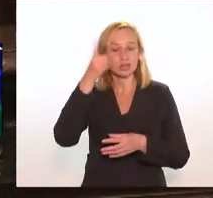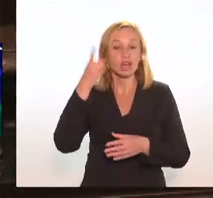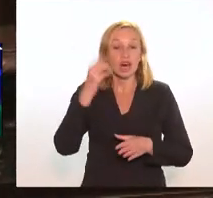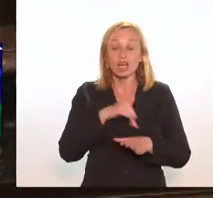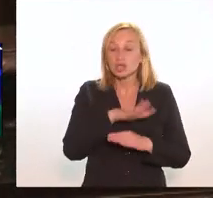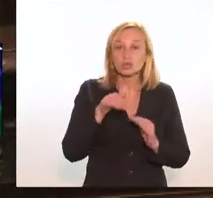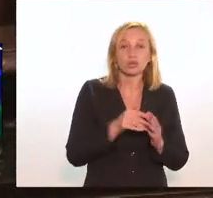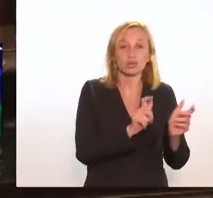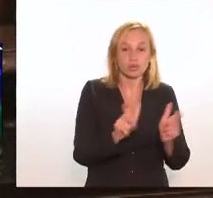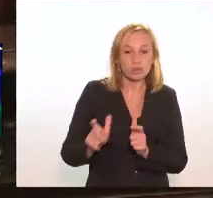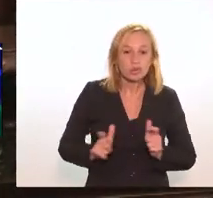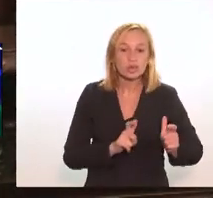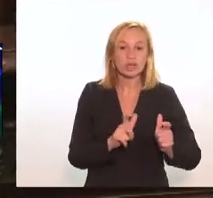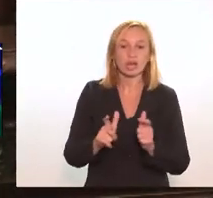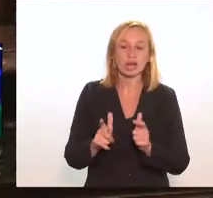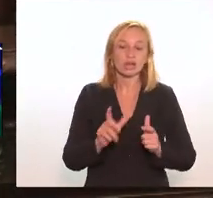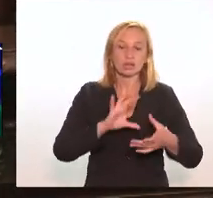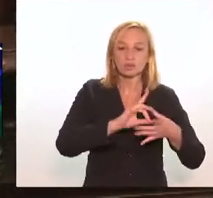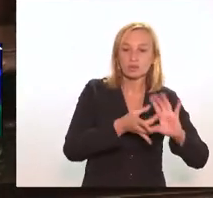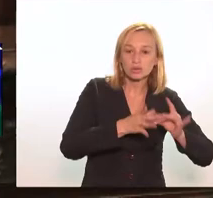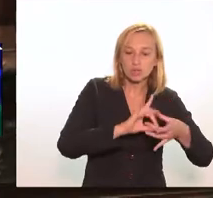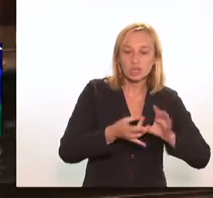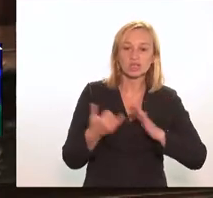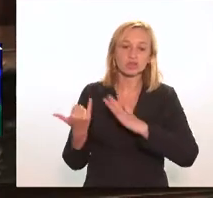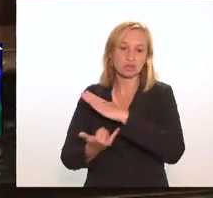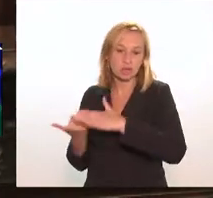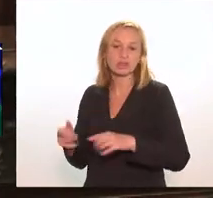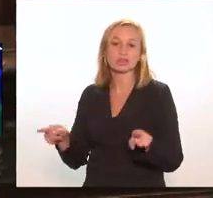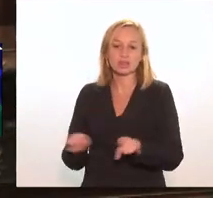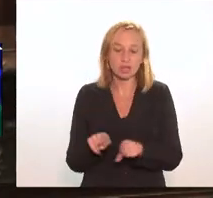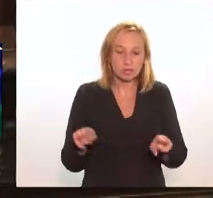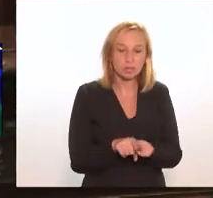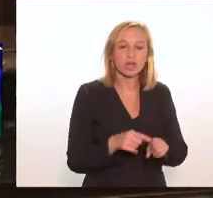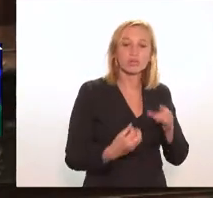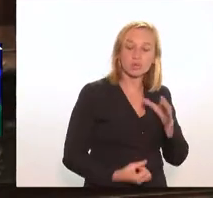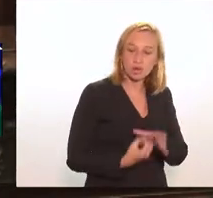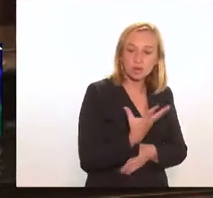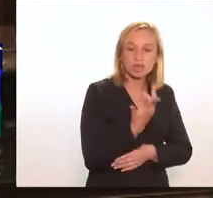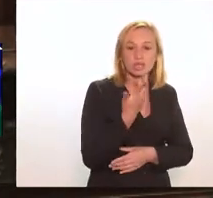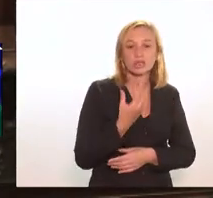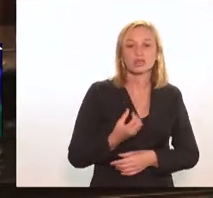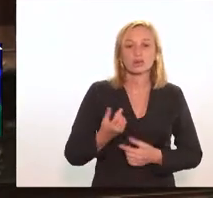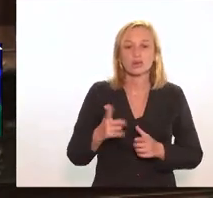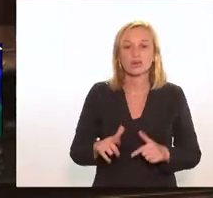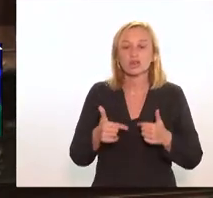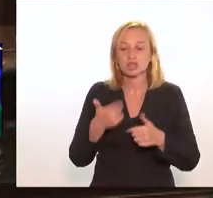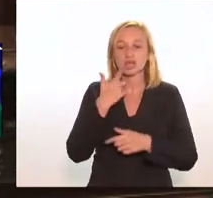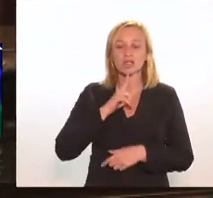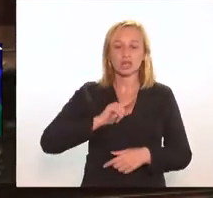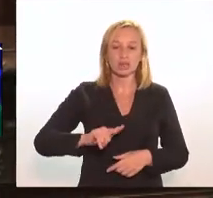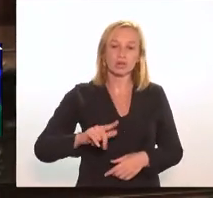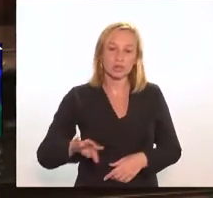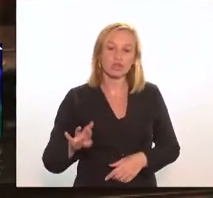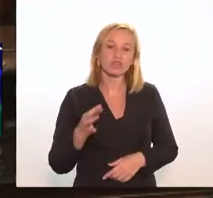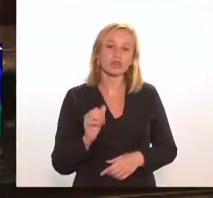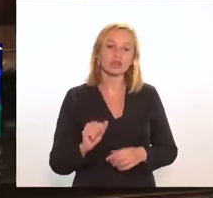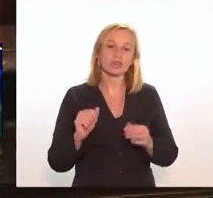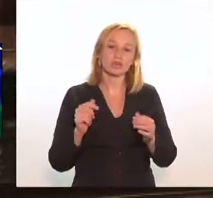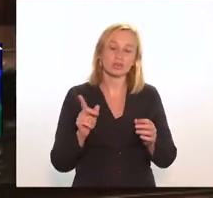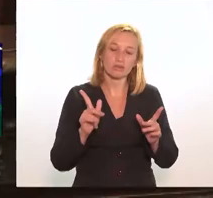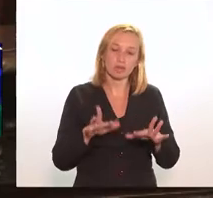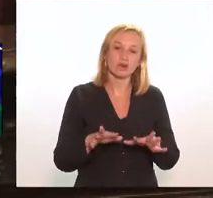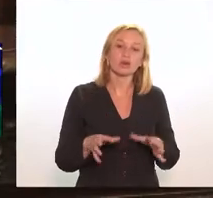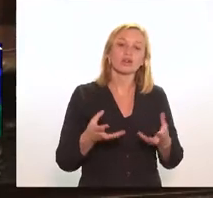lugar. Os contextos institucionais também produzem formas de expressão linguística diferenciadas. Então, o que o